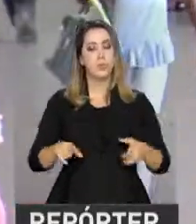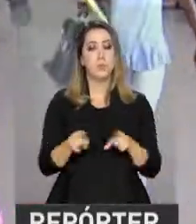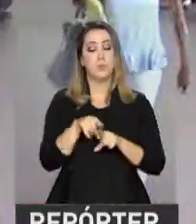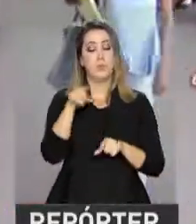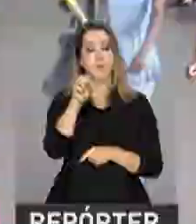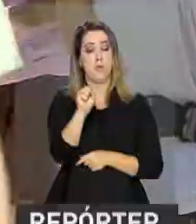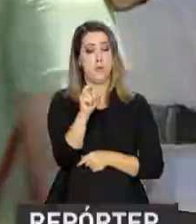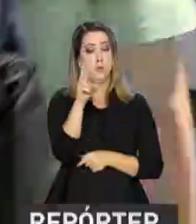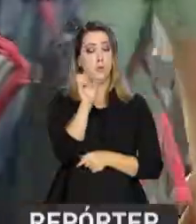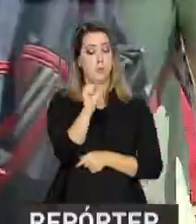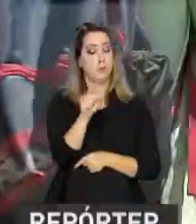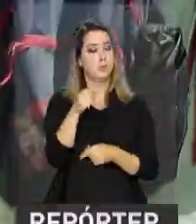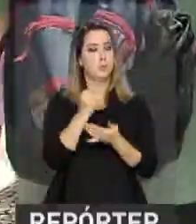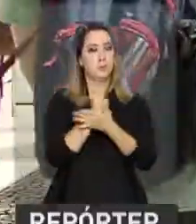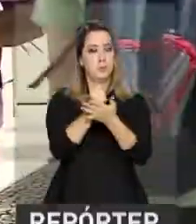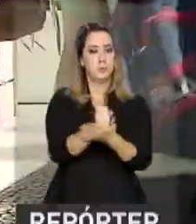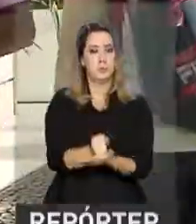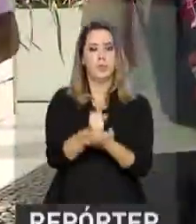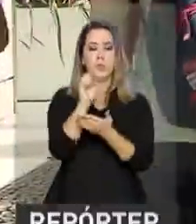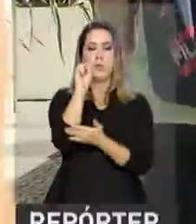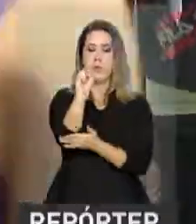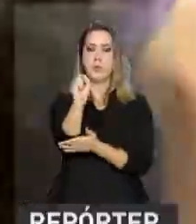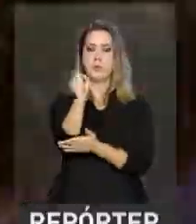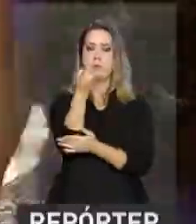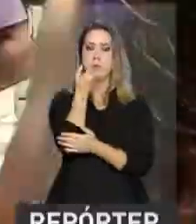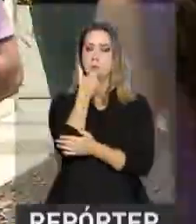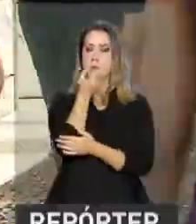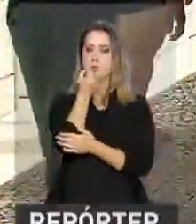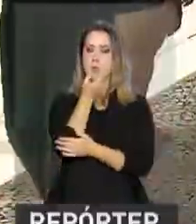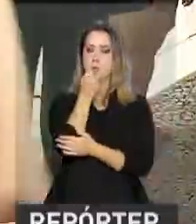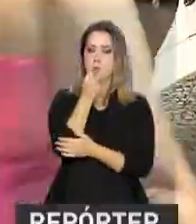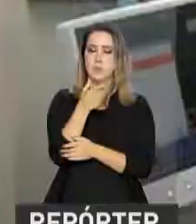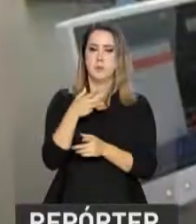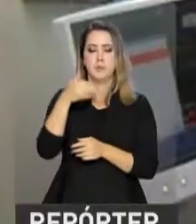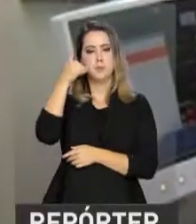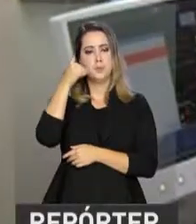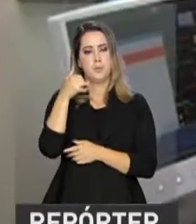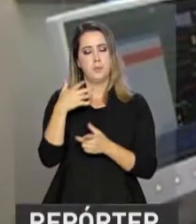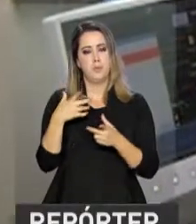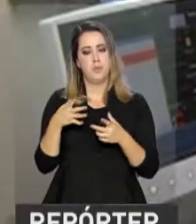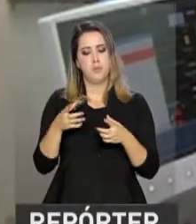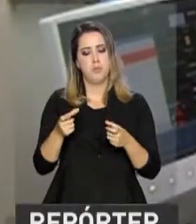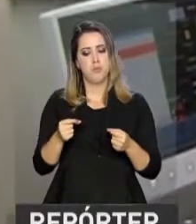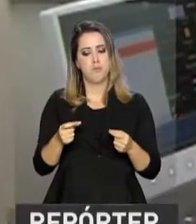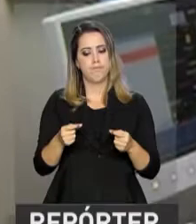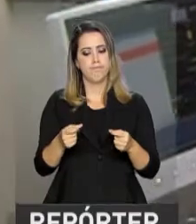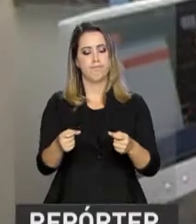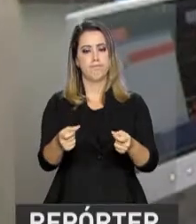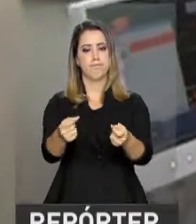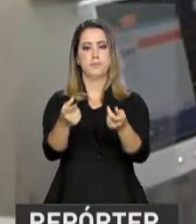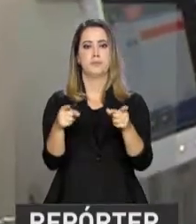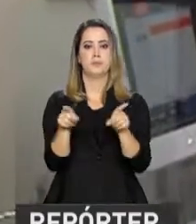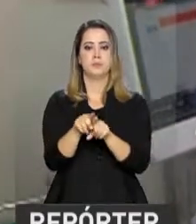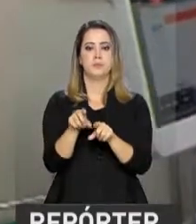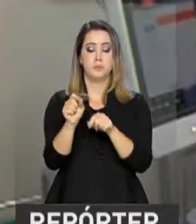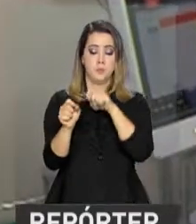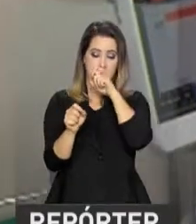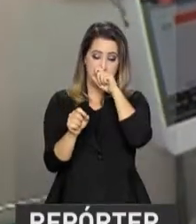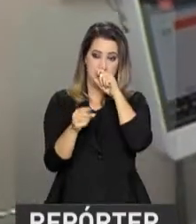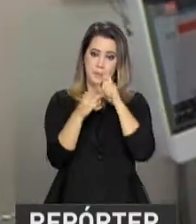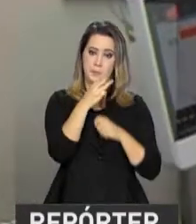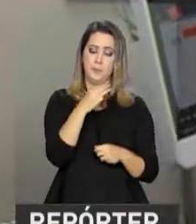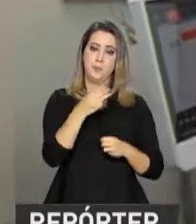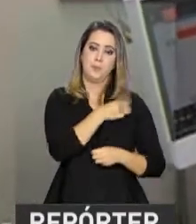Saúde oferece ainda 8 tipos de medicamentos para o tratamento do câncer. O ministro da Saúde participou da inauguração do novo Centro